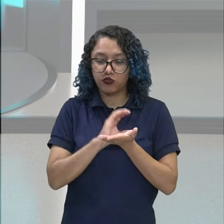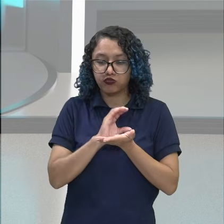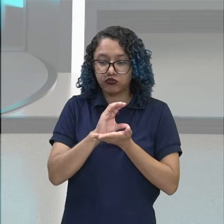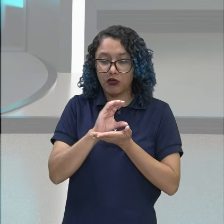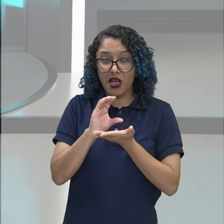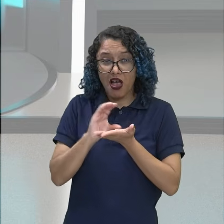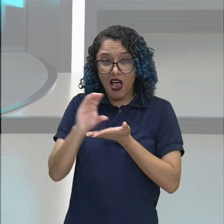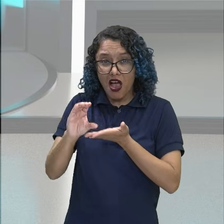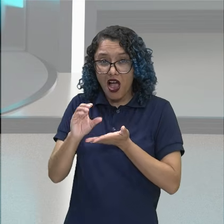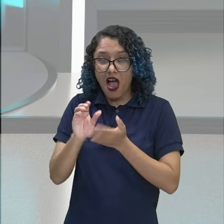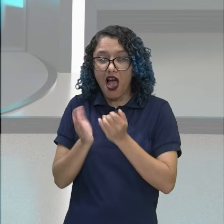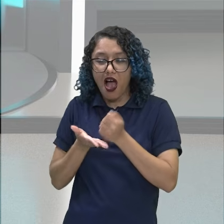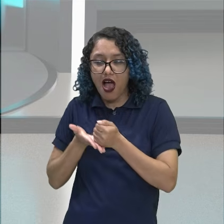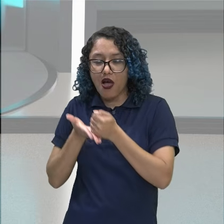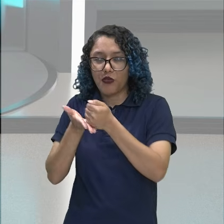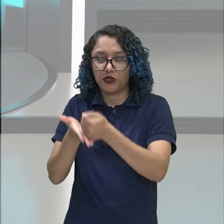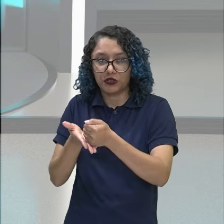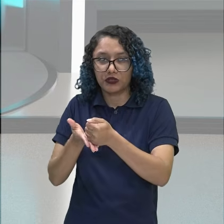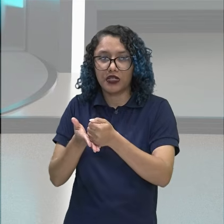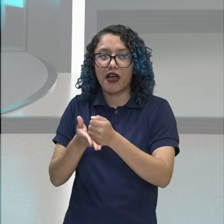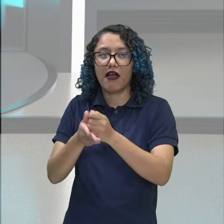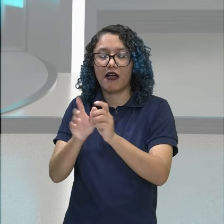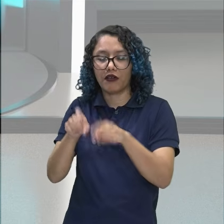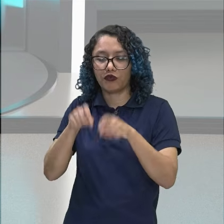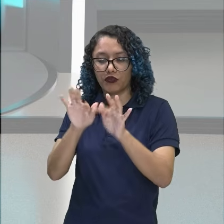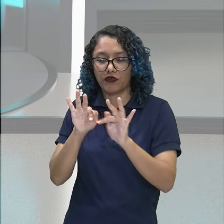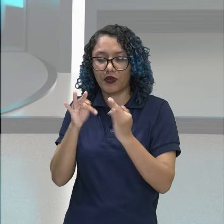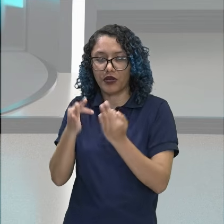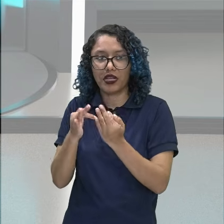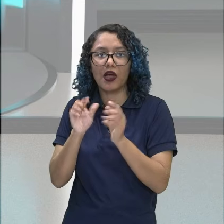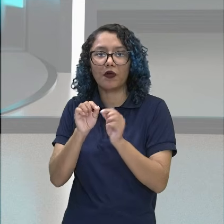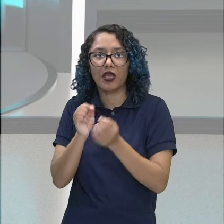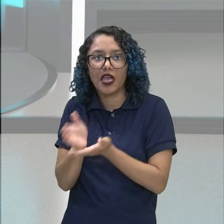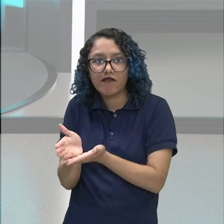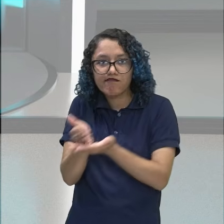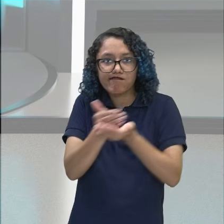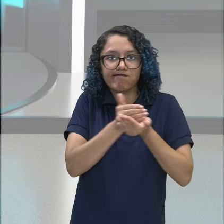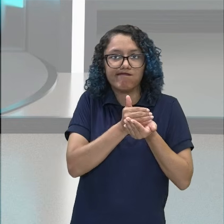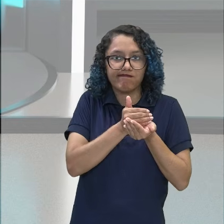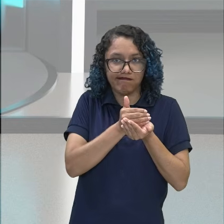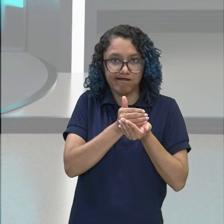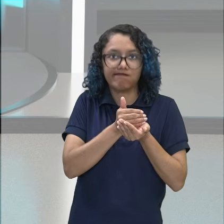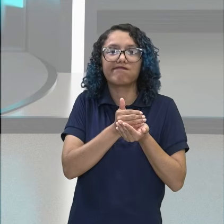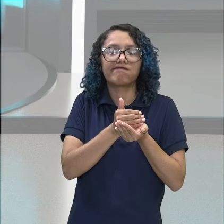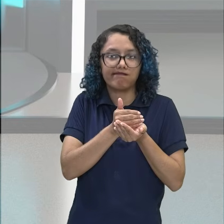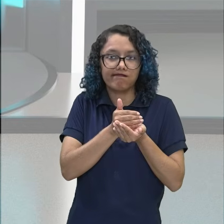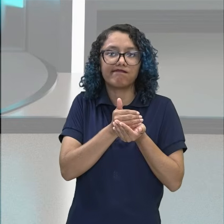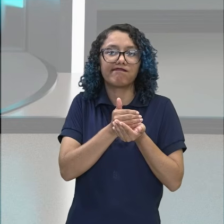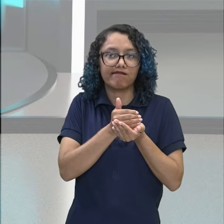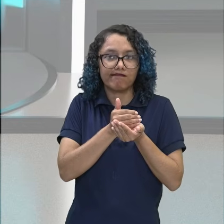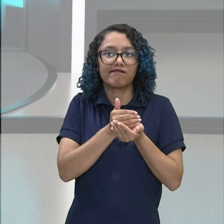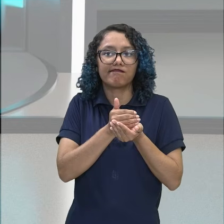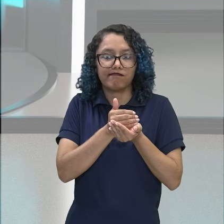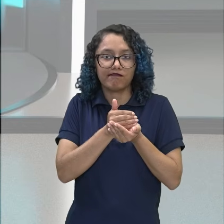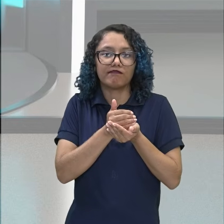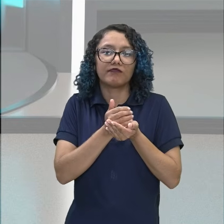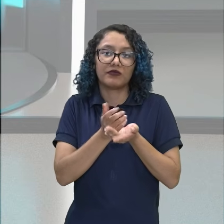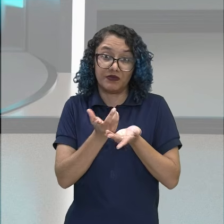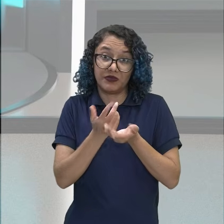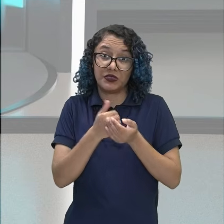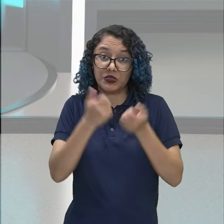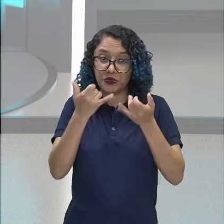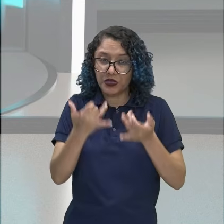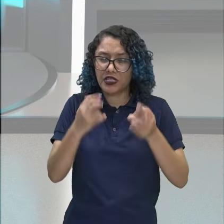familiar. Nota aí a questão de falar sobre a questão do agronegócio, falar sobre a agricultura familiar. Se